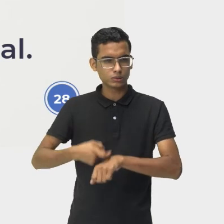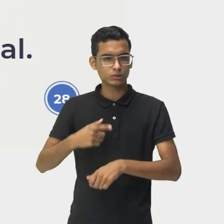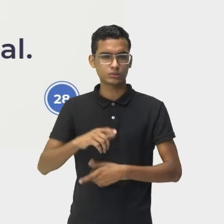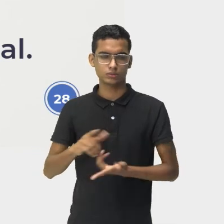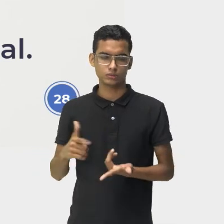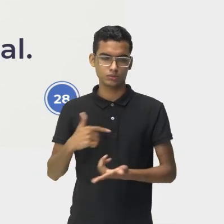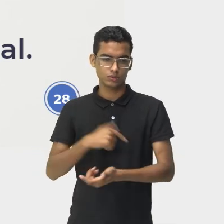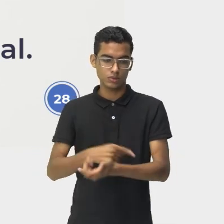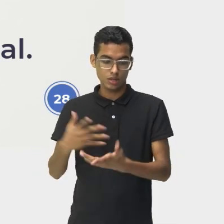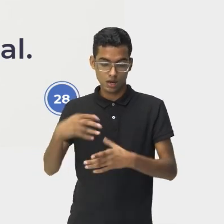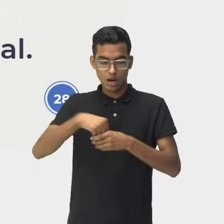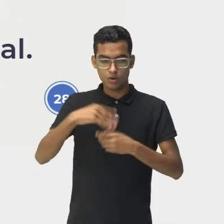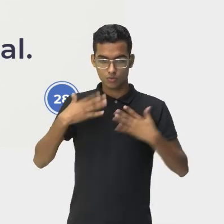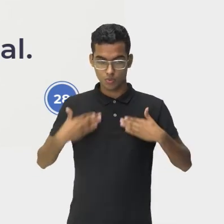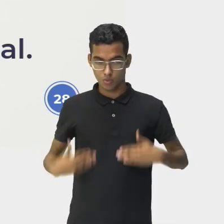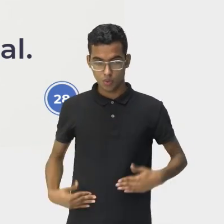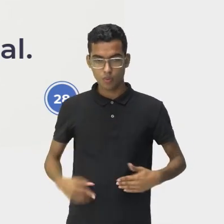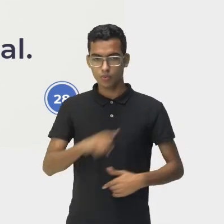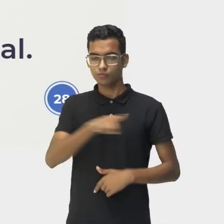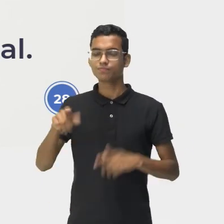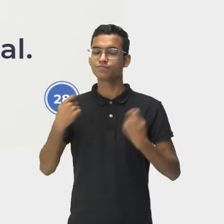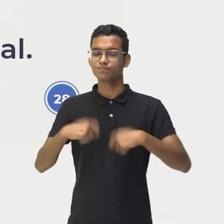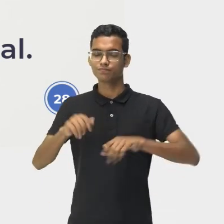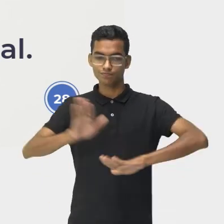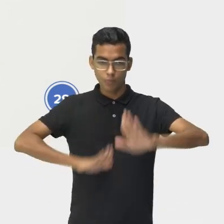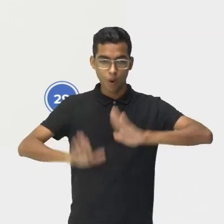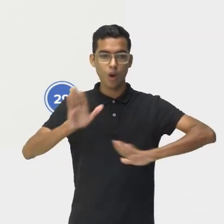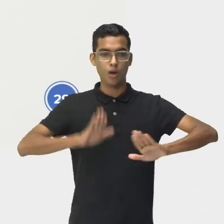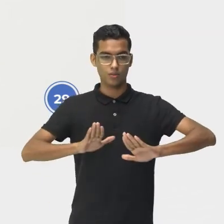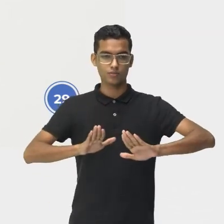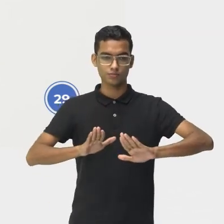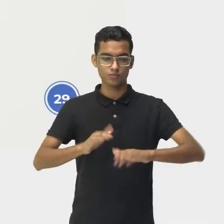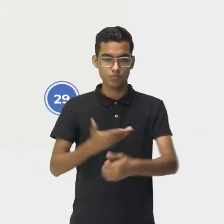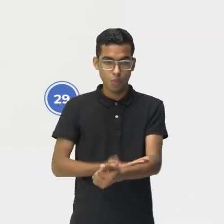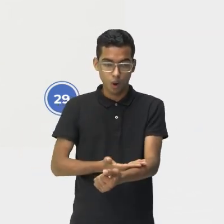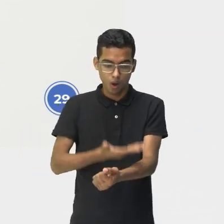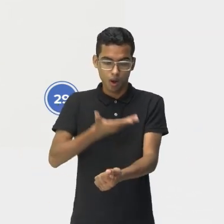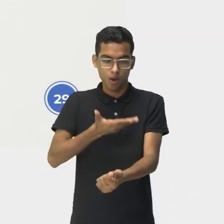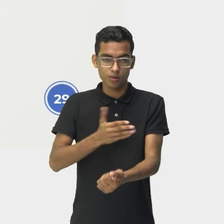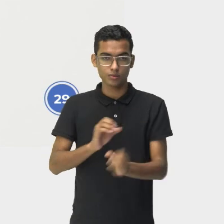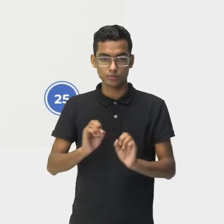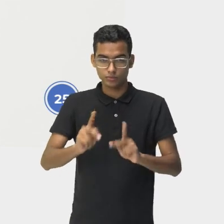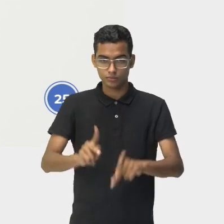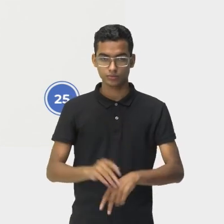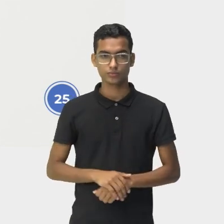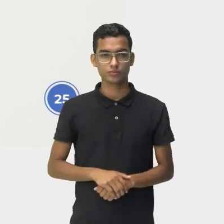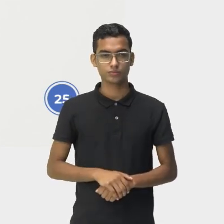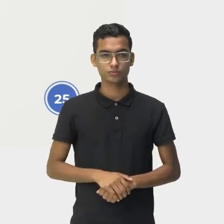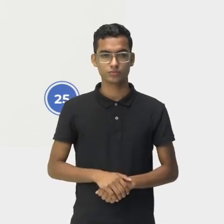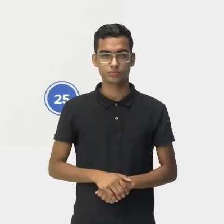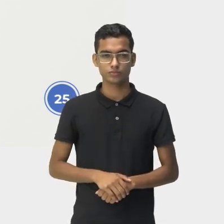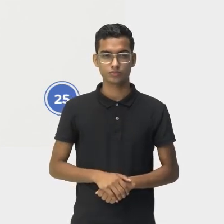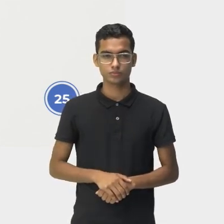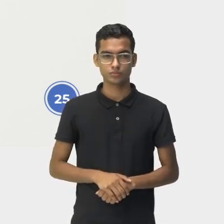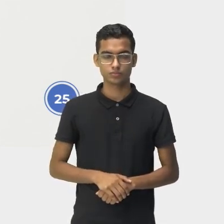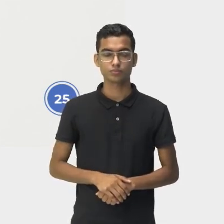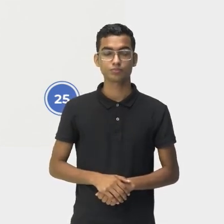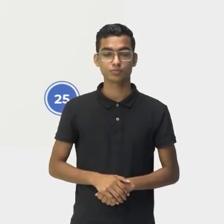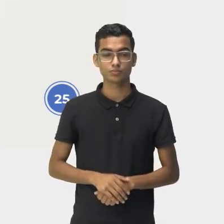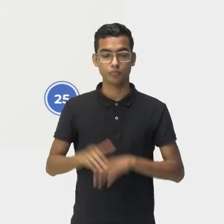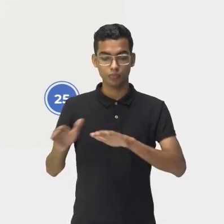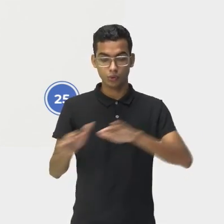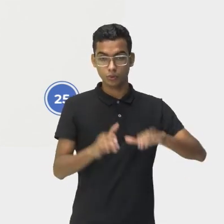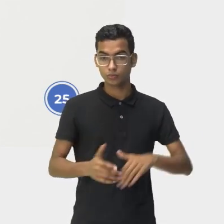aterosclerose. Então, tem que tomar cuidado com a hipertensão arterial, tá bom? Bom, na